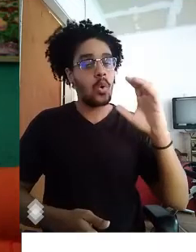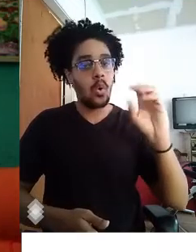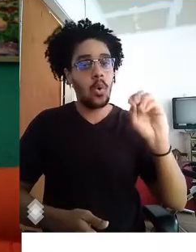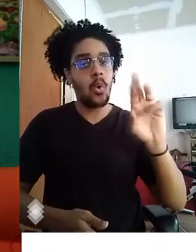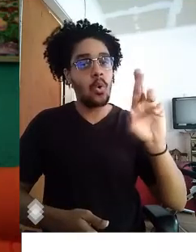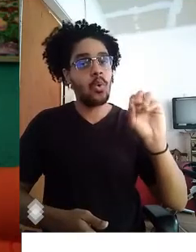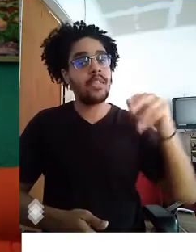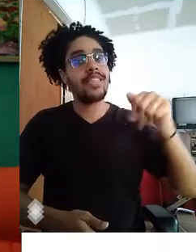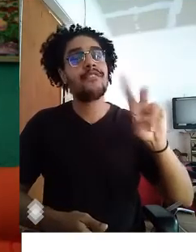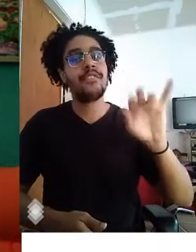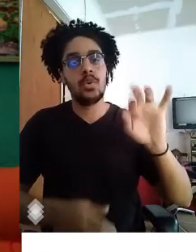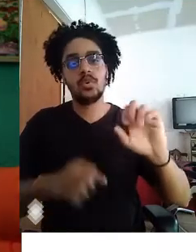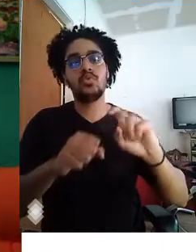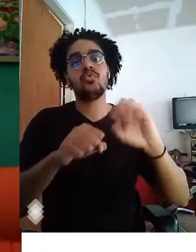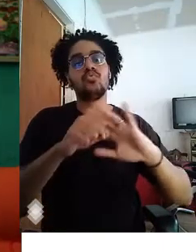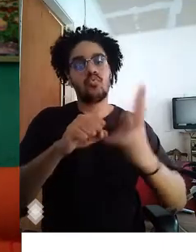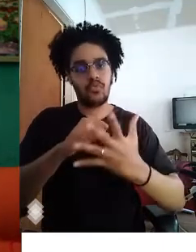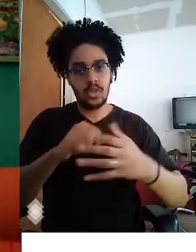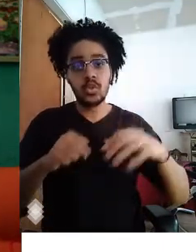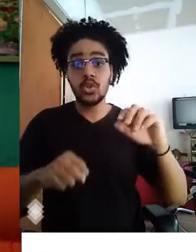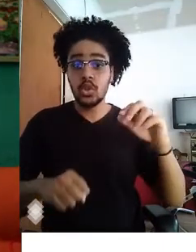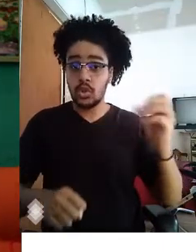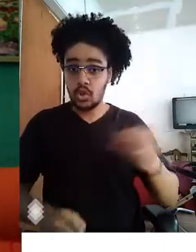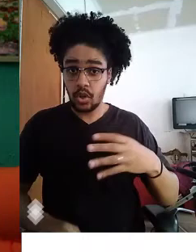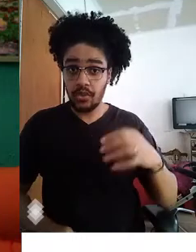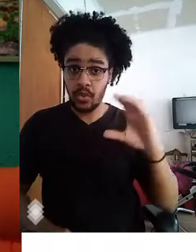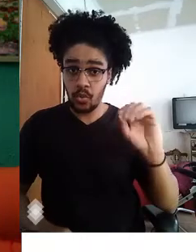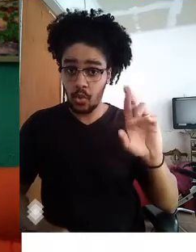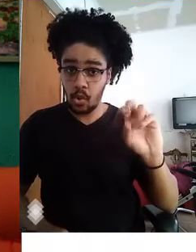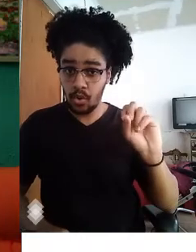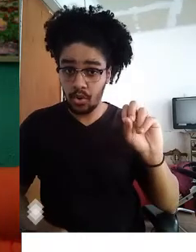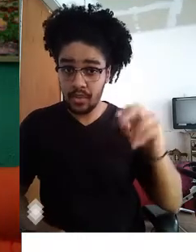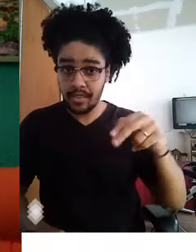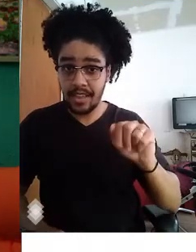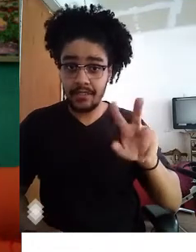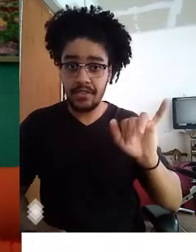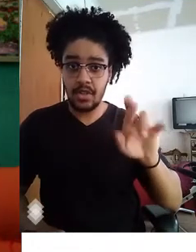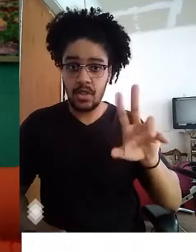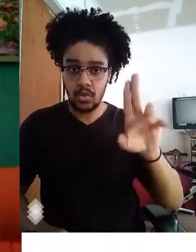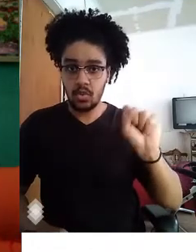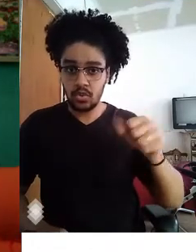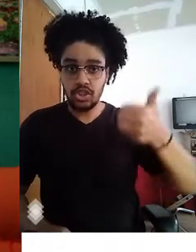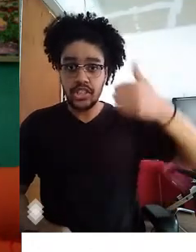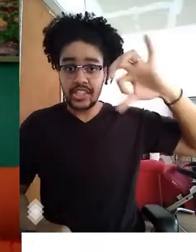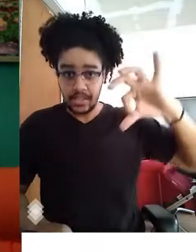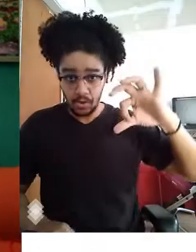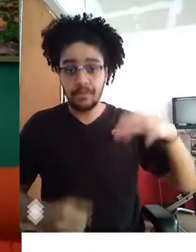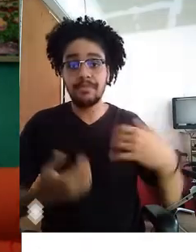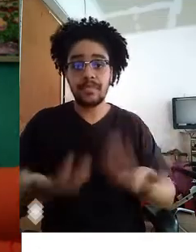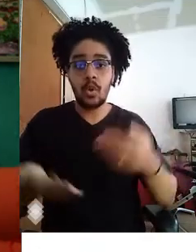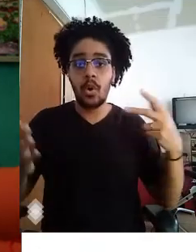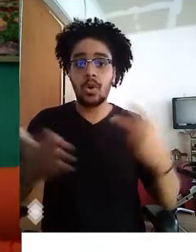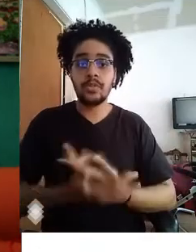de Covid-19, eu já falei isso para vocês, Coronavirus Disease, doença do coronavírus,